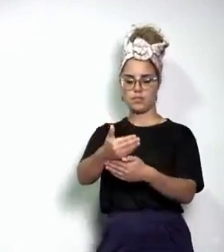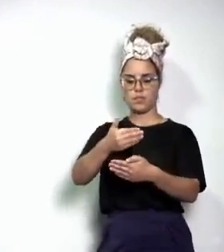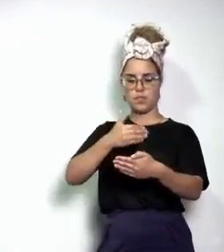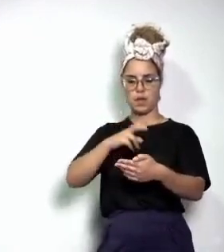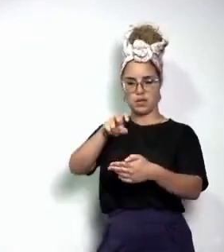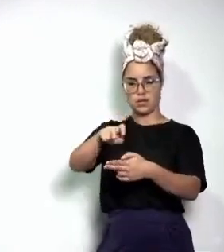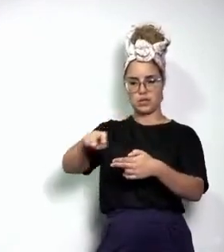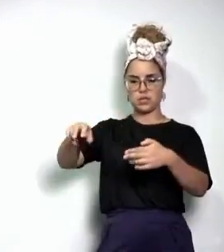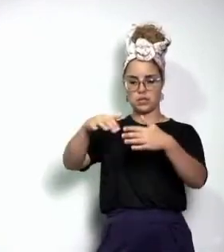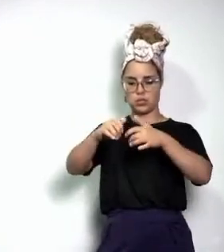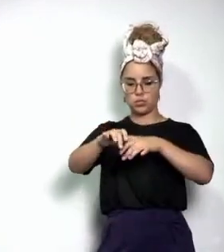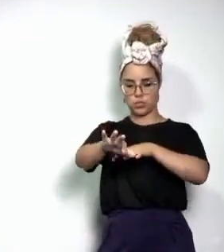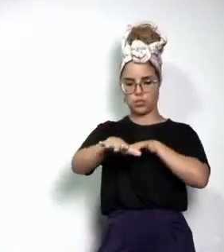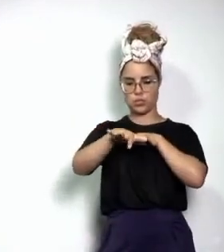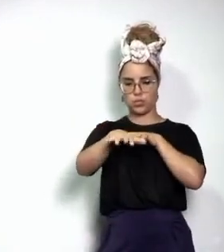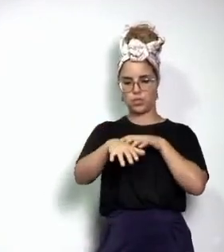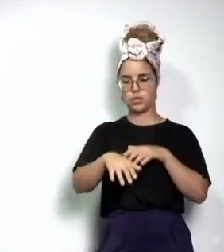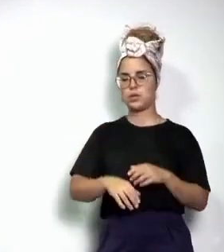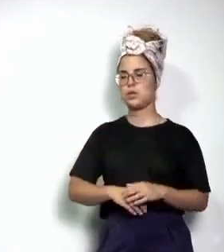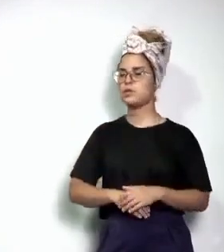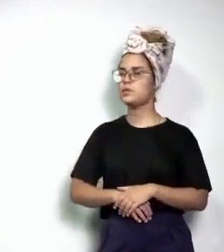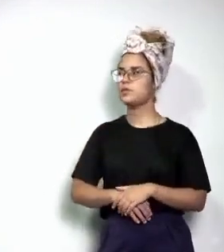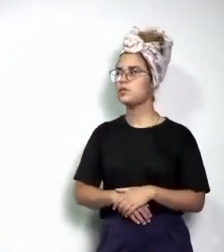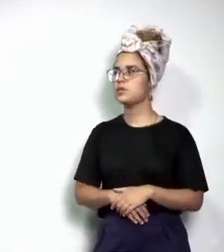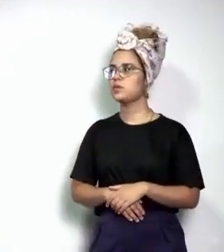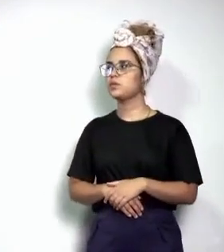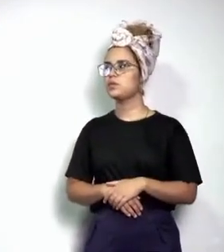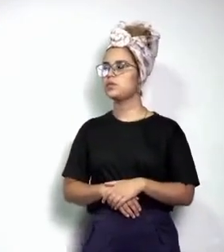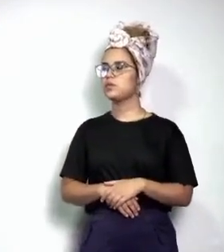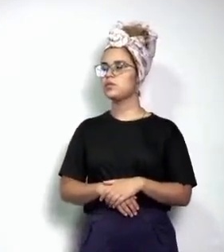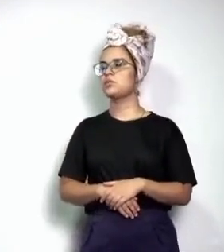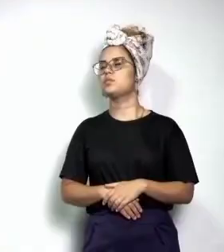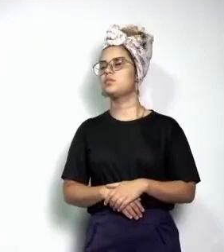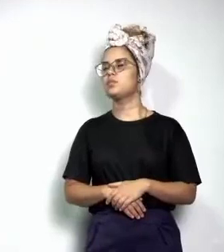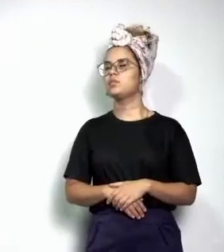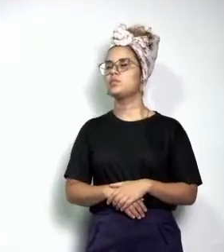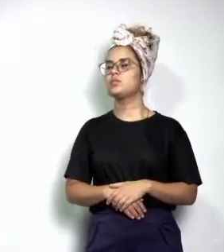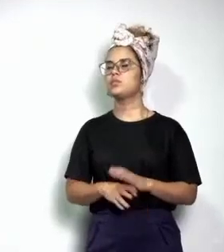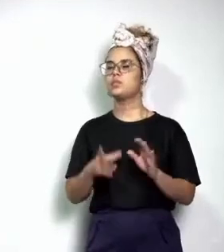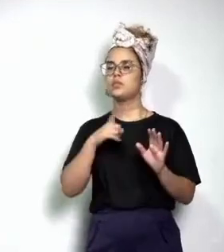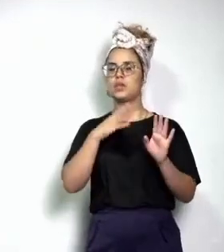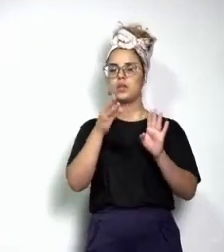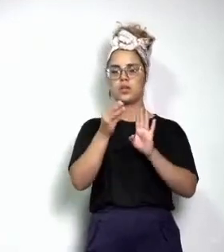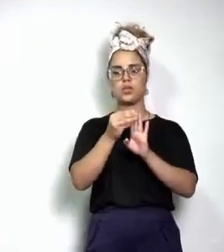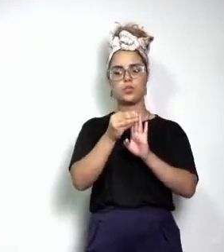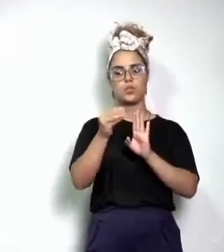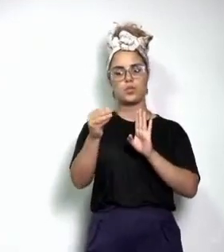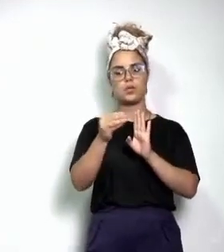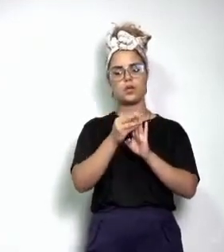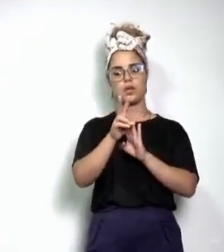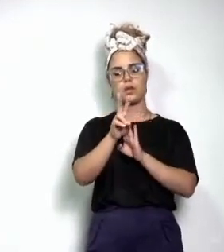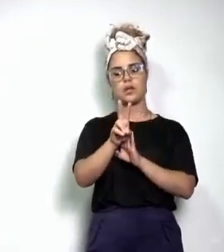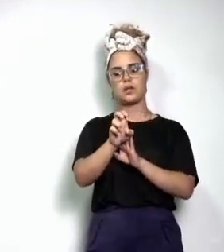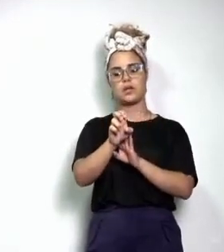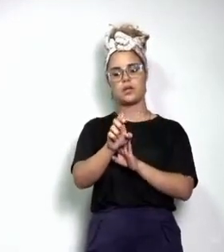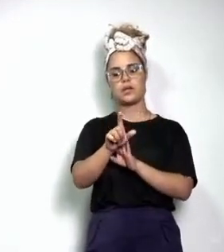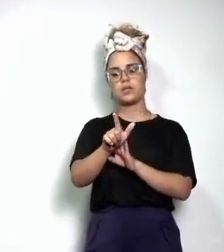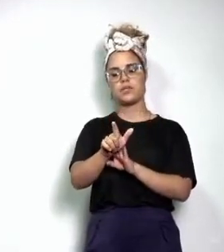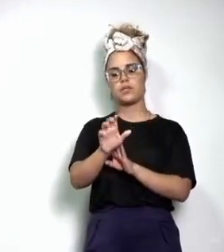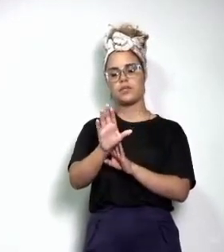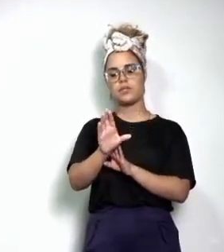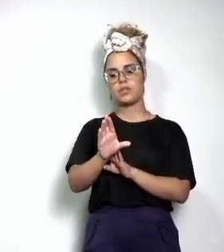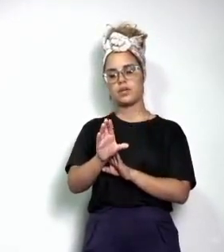Tá. Aí tem o velcro. tem esse, essa opção de velcro. Aqui, no caso,